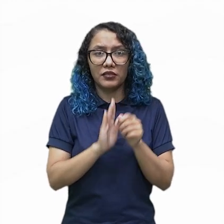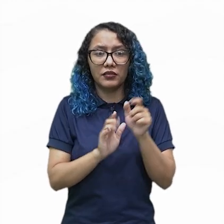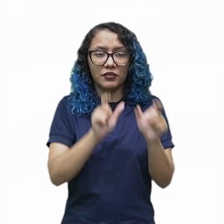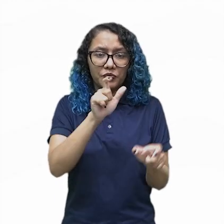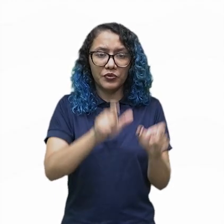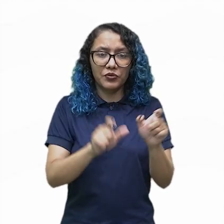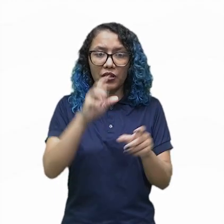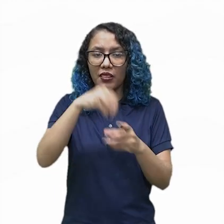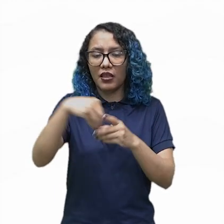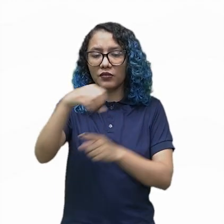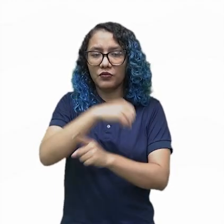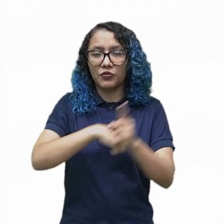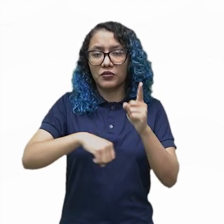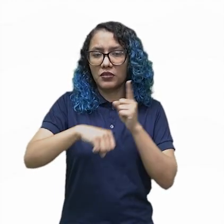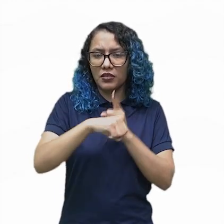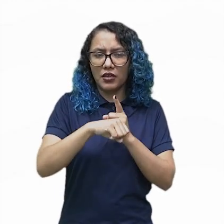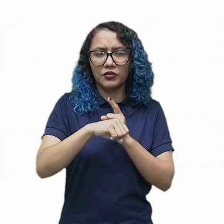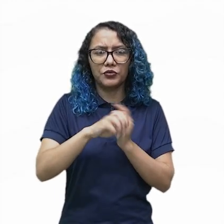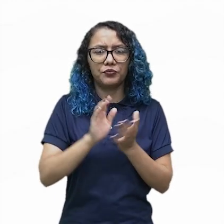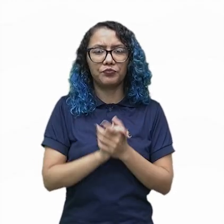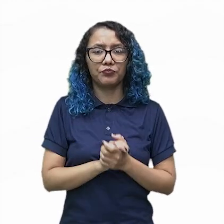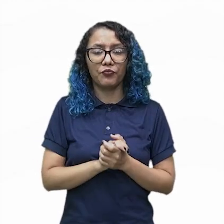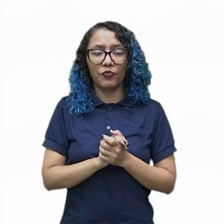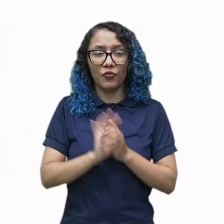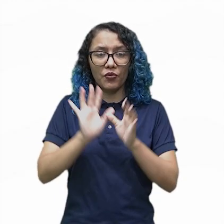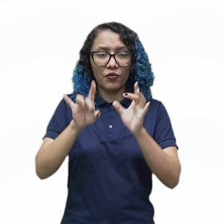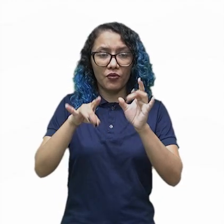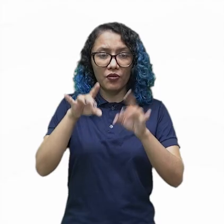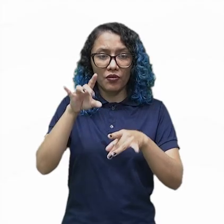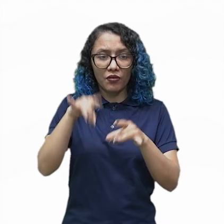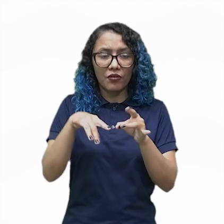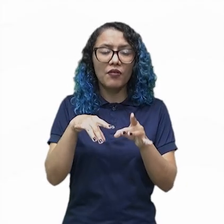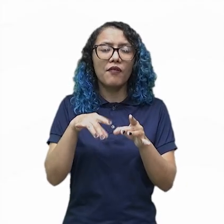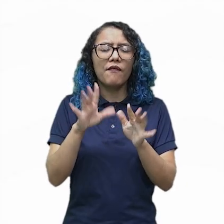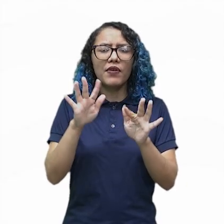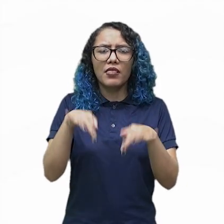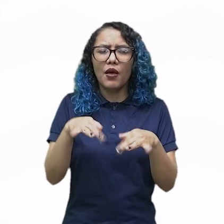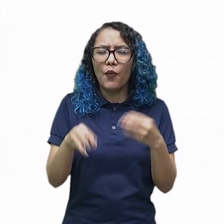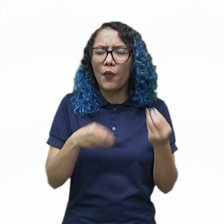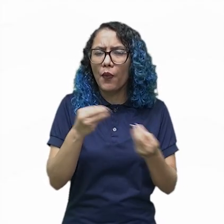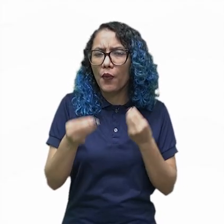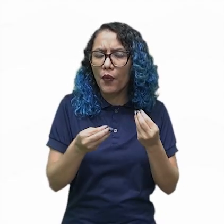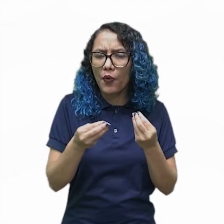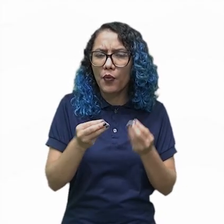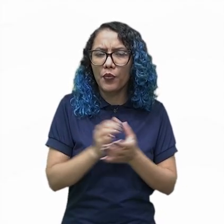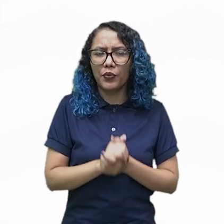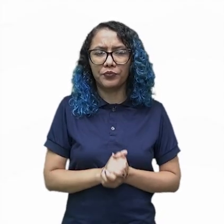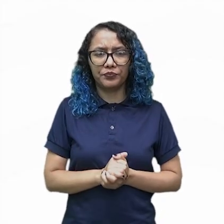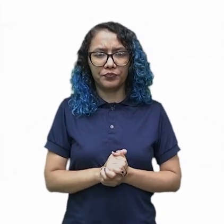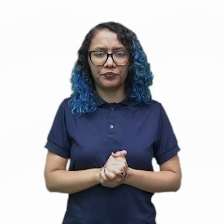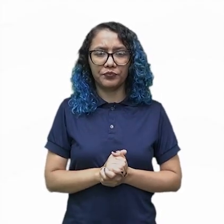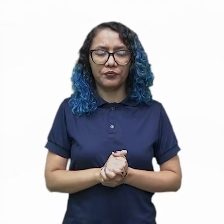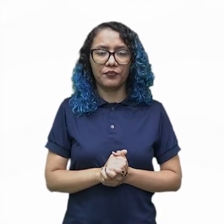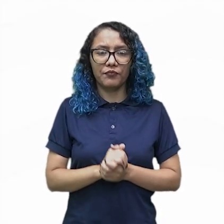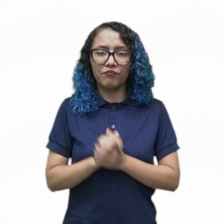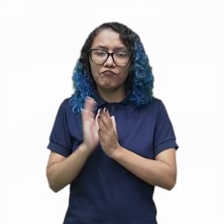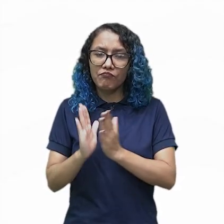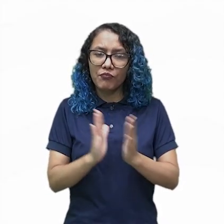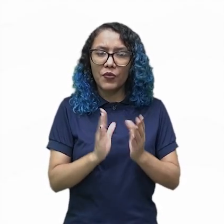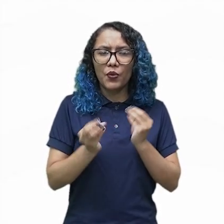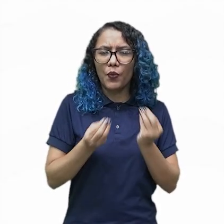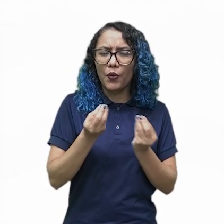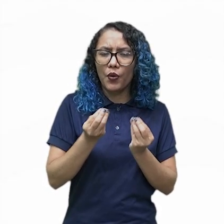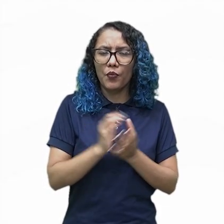sociedade, cuja destinação final se procede, se propõe,